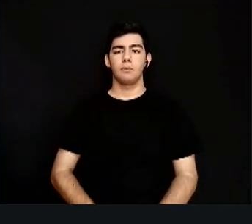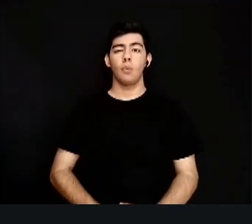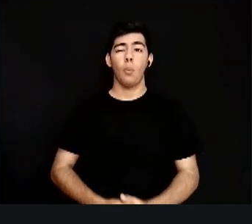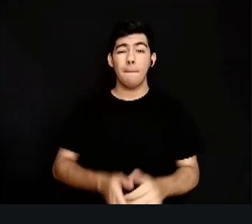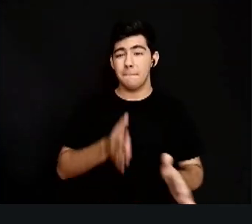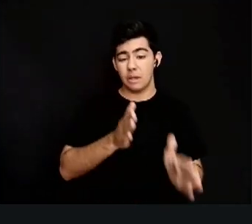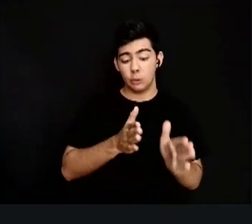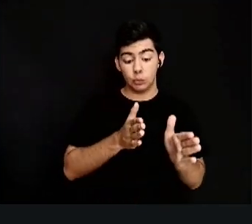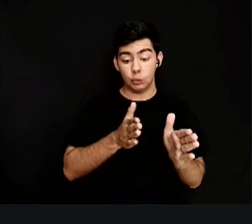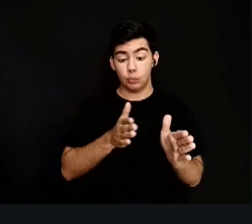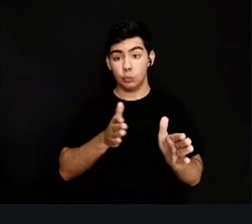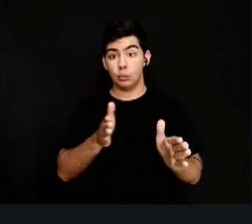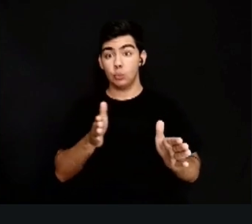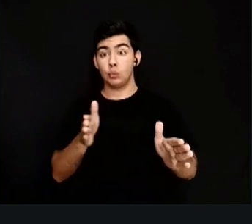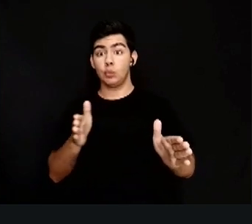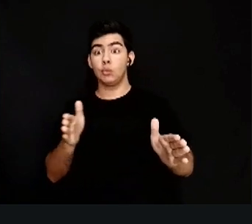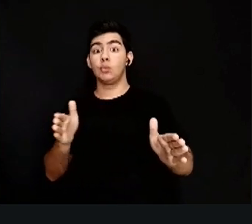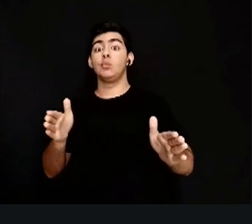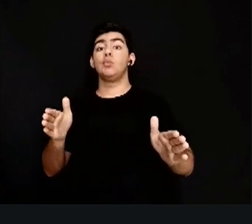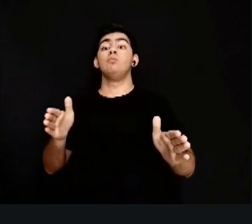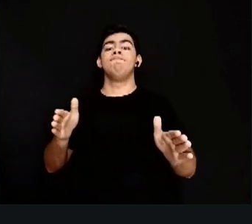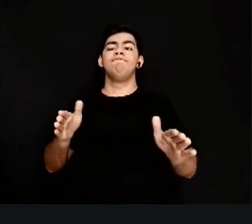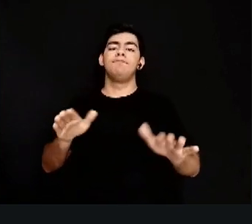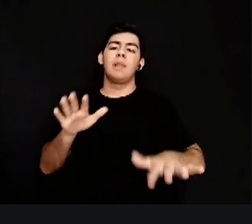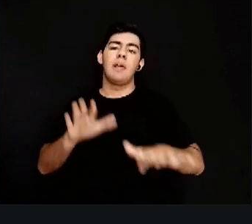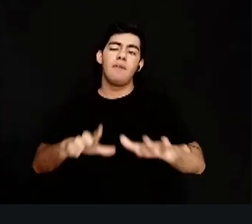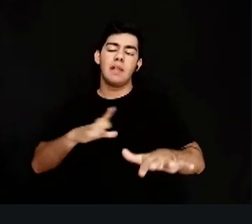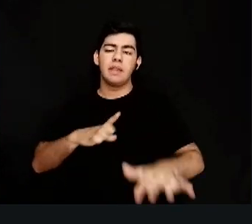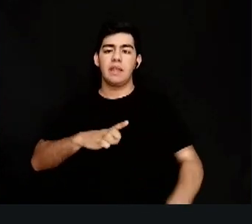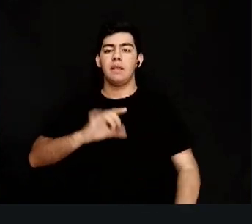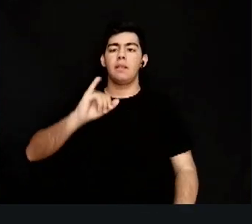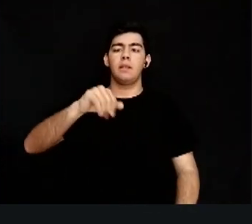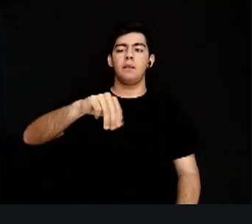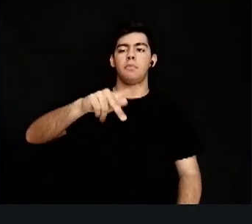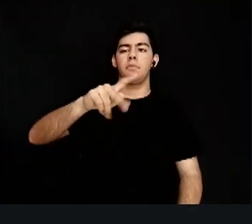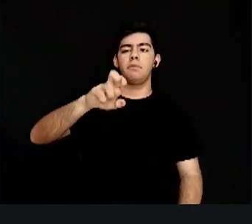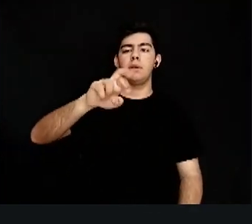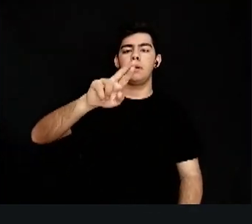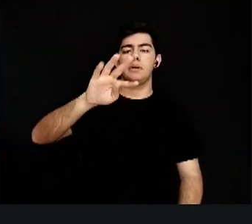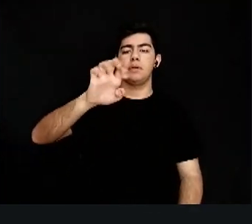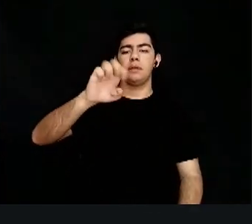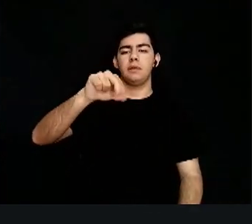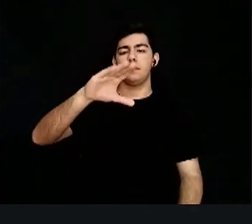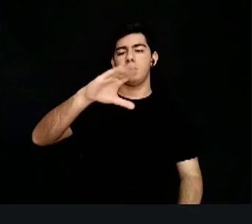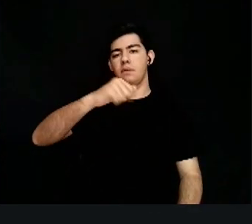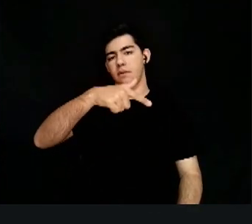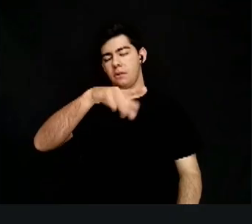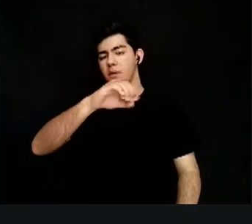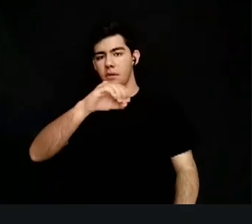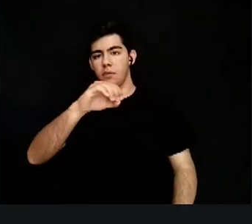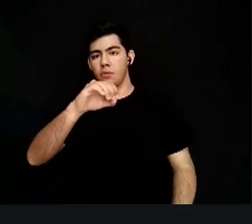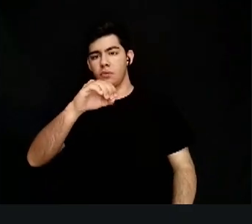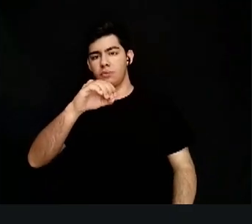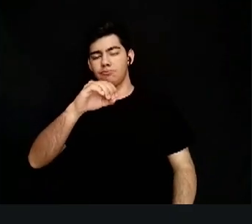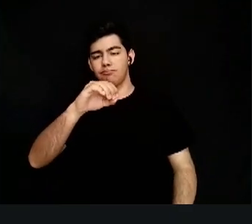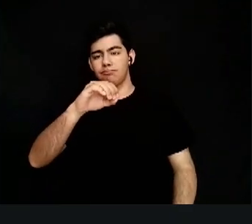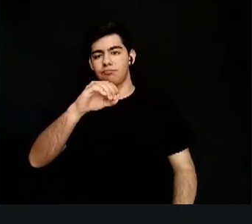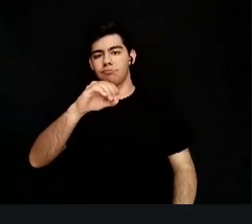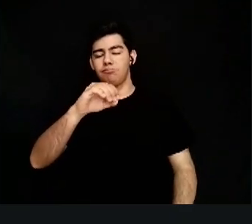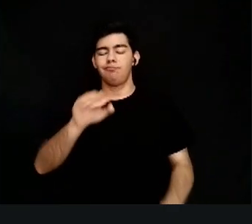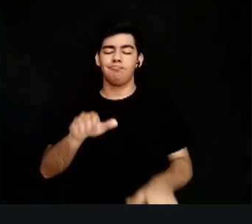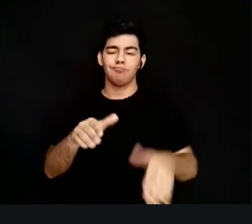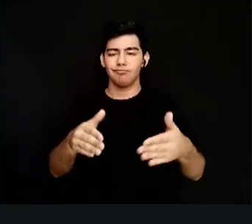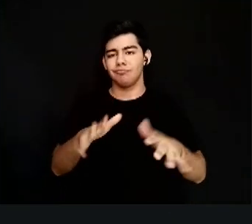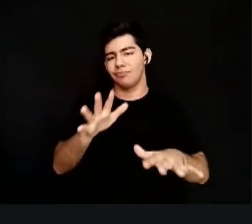no longo prazo, eles podem desenvolver uma coisa que a gente chama de hipertensão venosa crônica, que esses